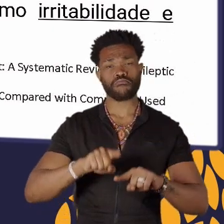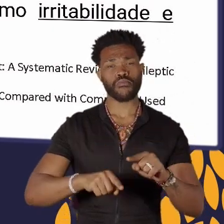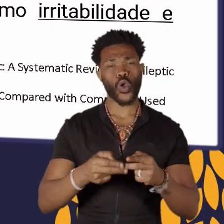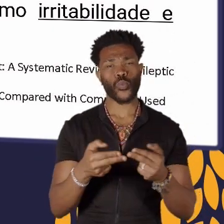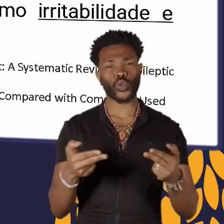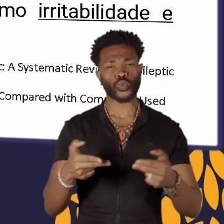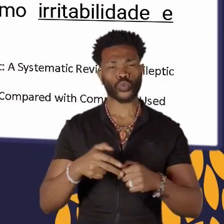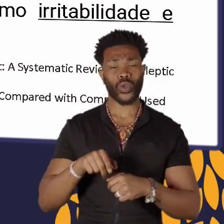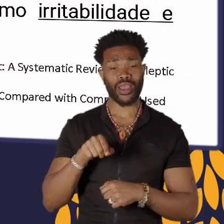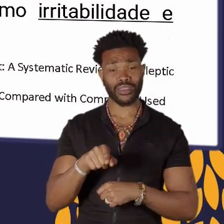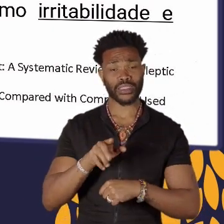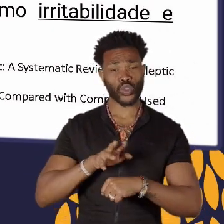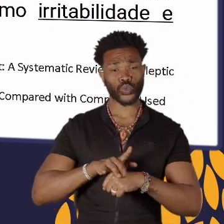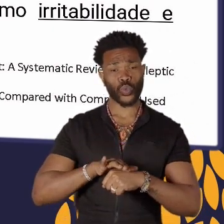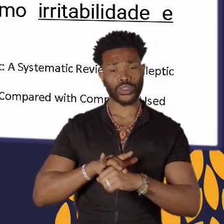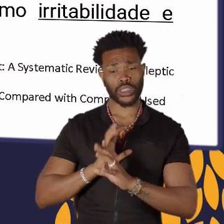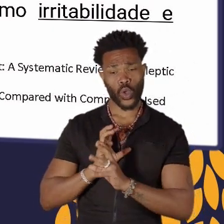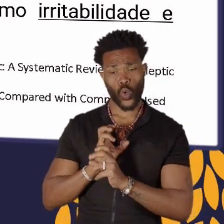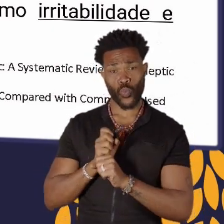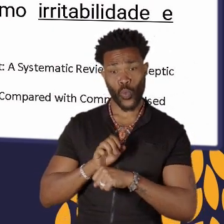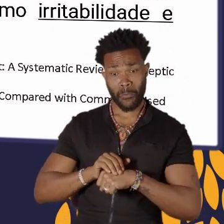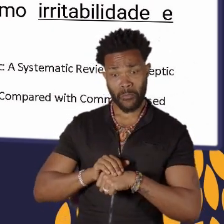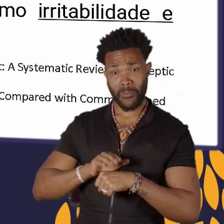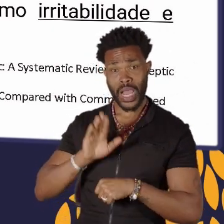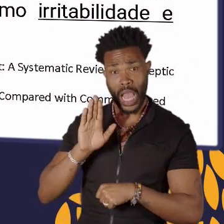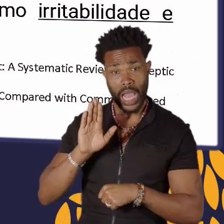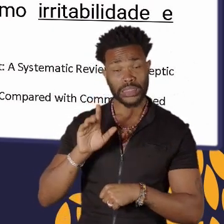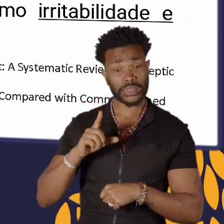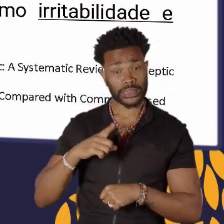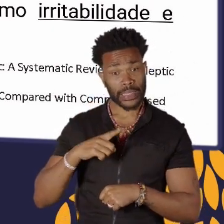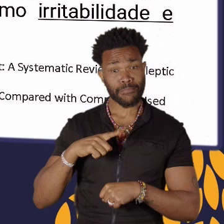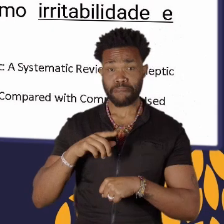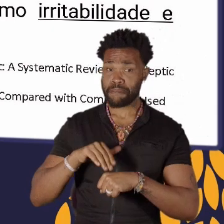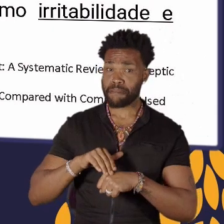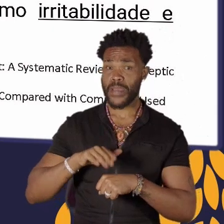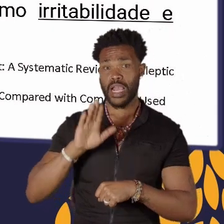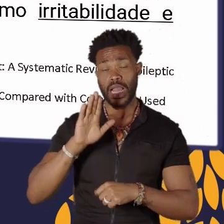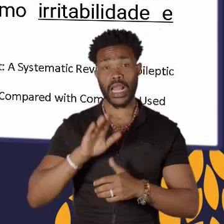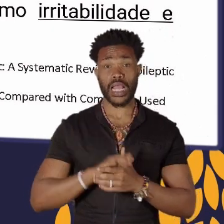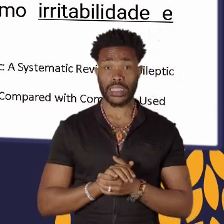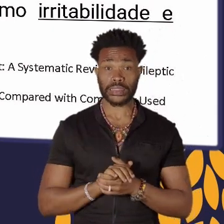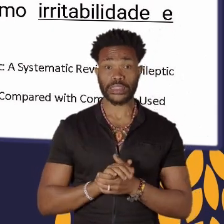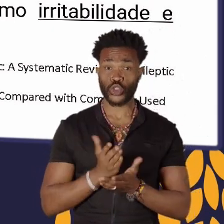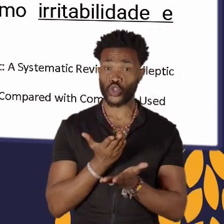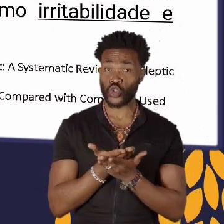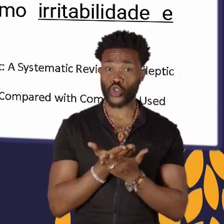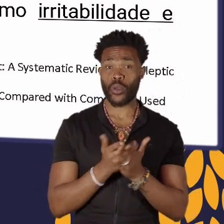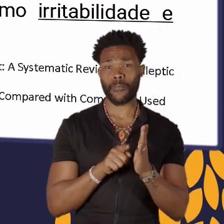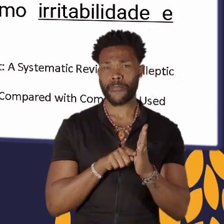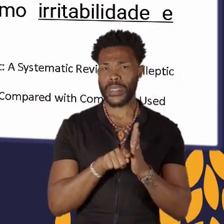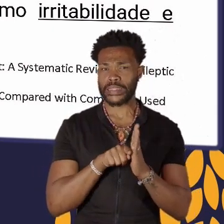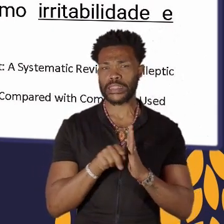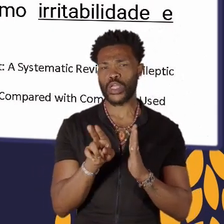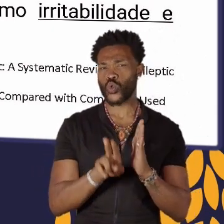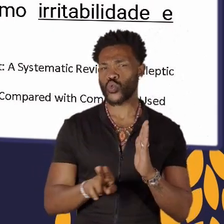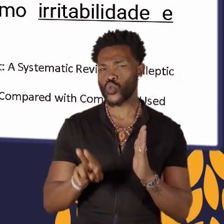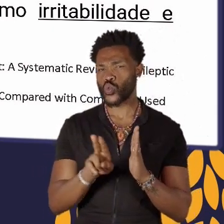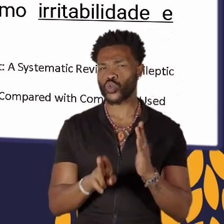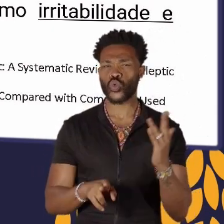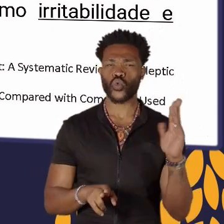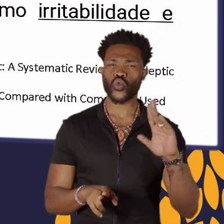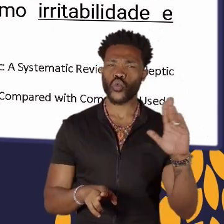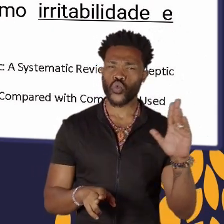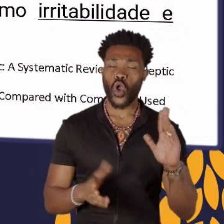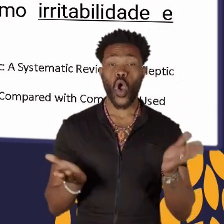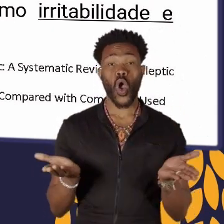a doença que tem um acúmulo maior, das maiores, né, de estudos com o uso de cannabis,